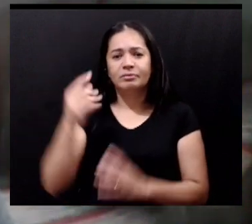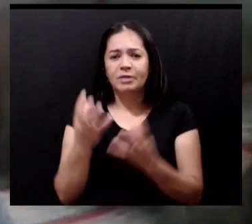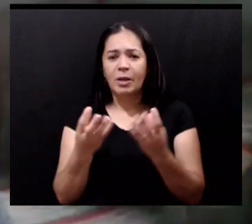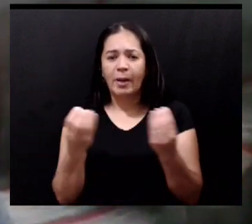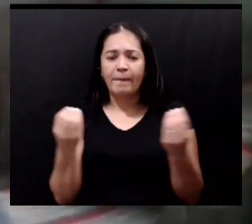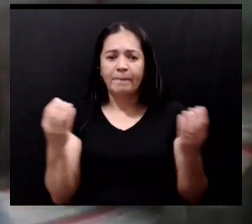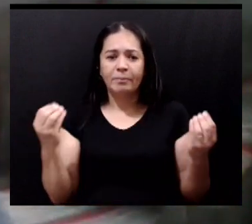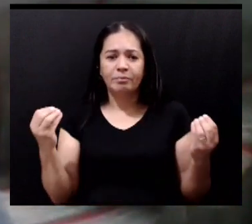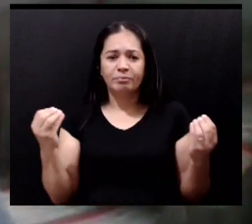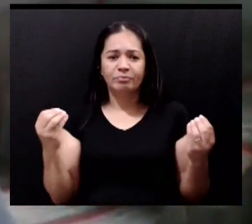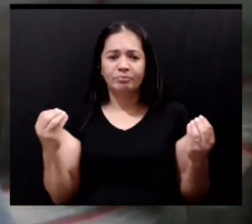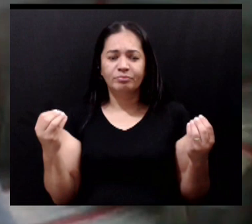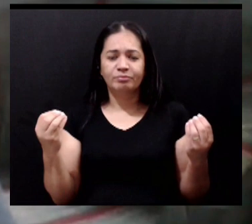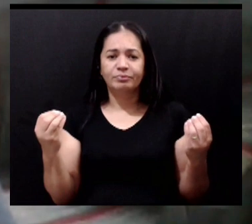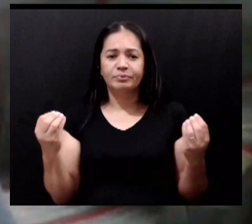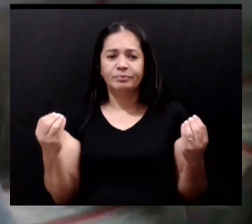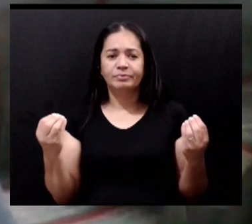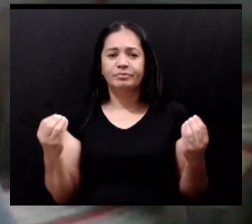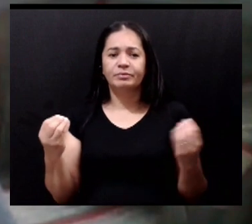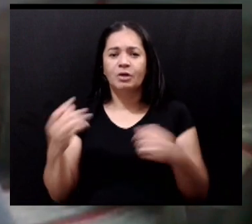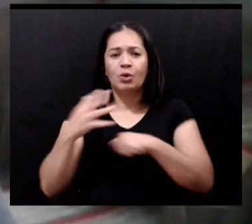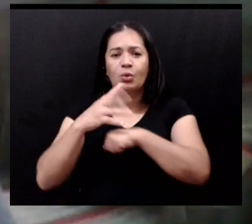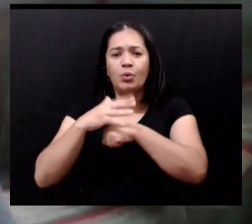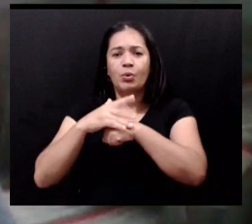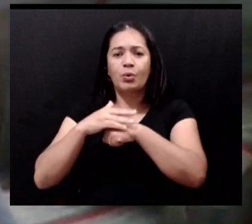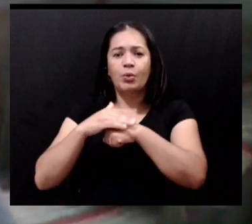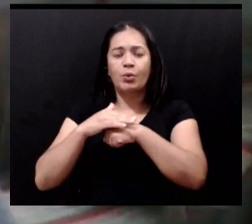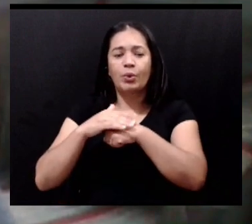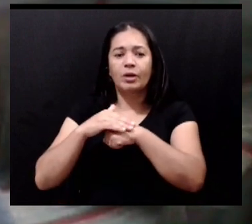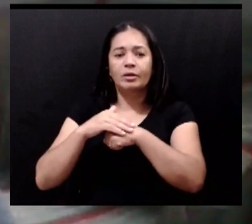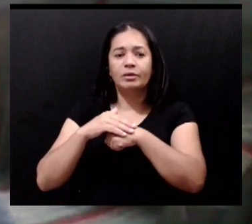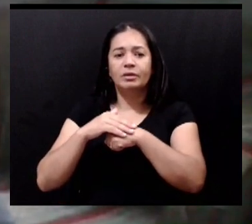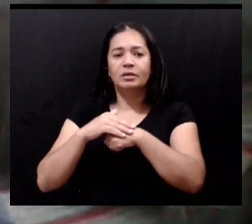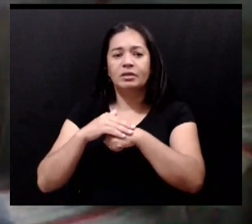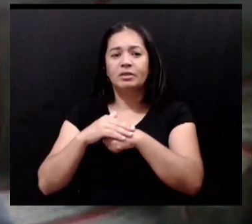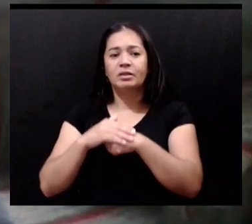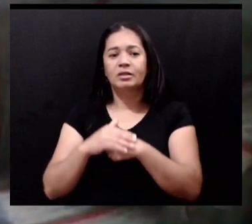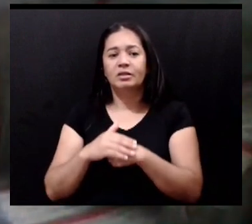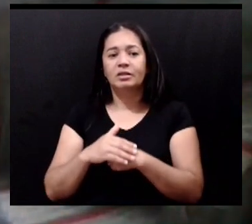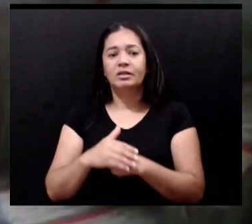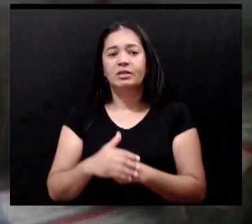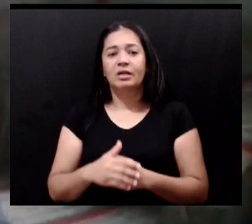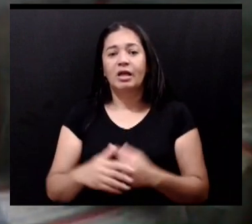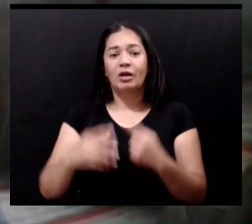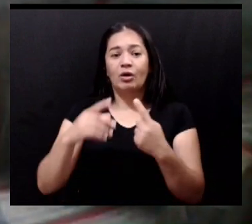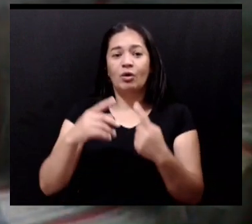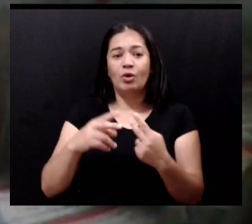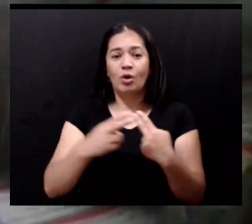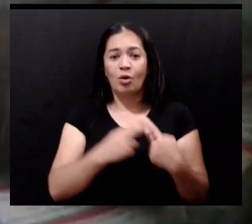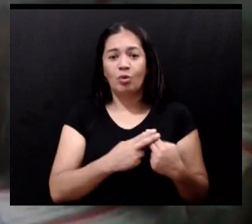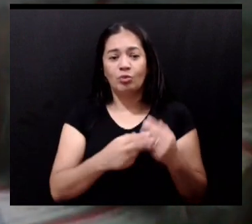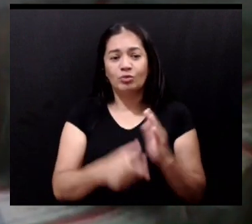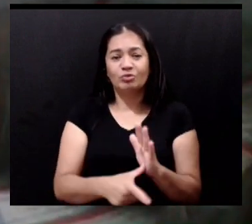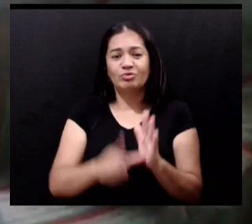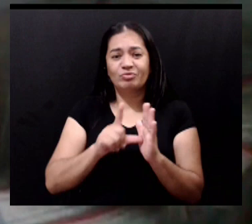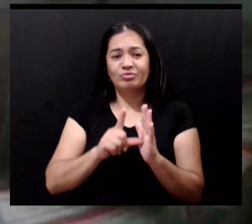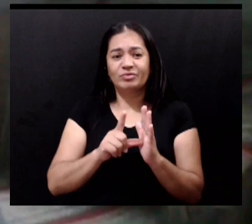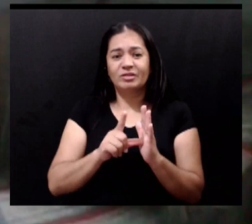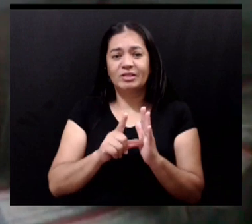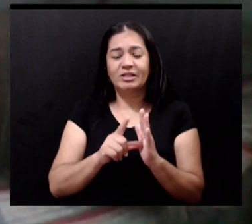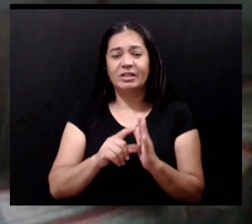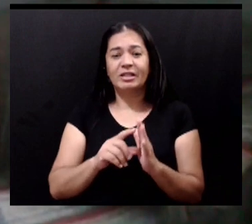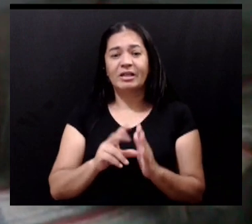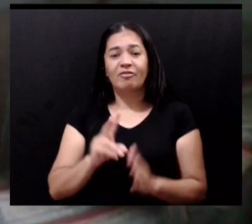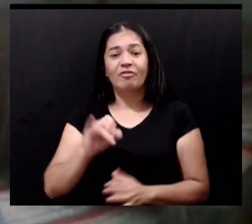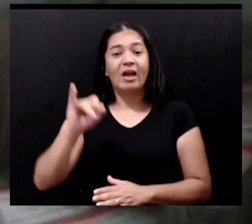do adoecimento. Luto antecipatório é luto pela perda que está por vir, né? Tão